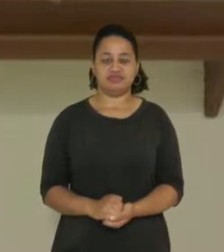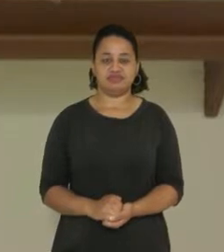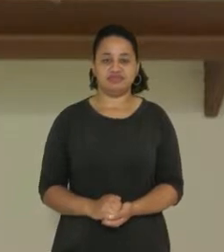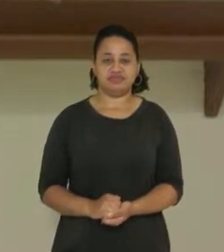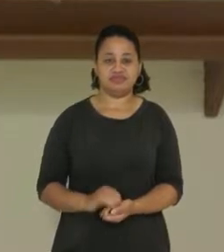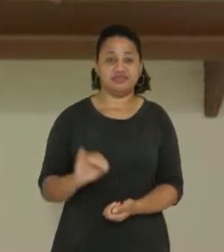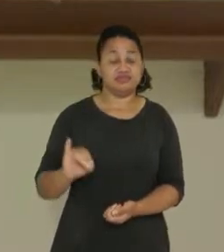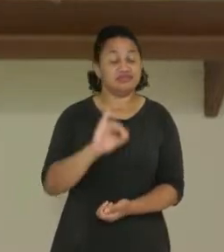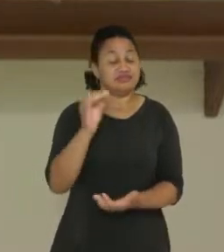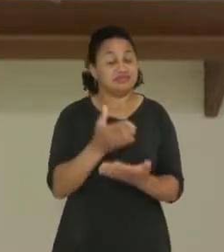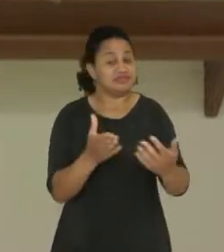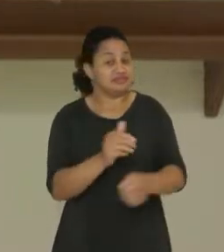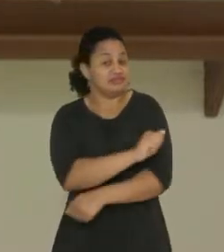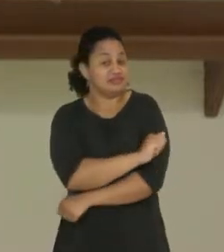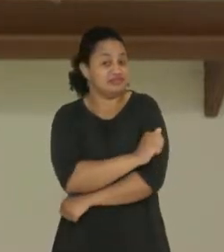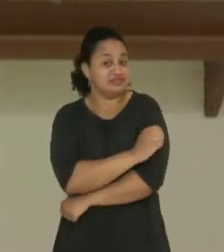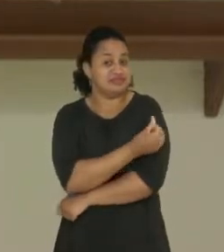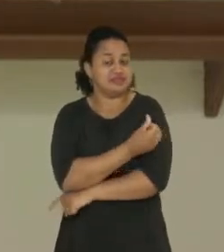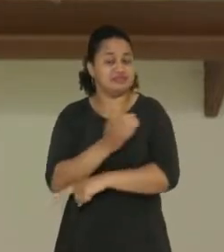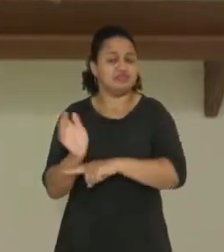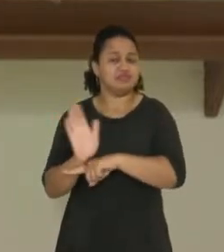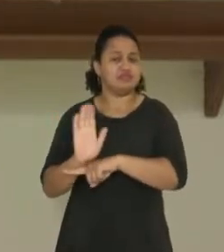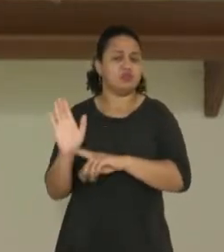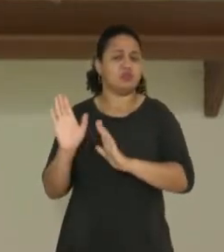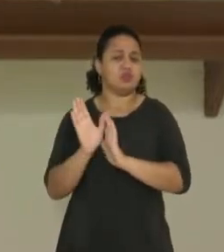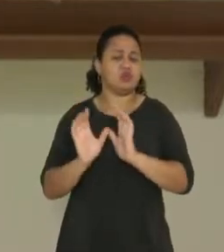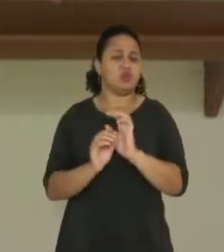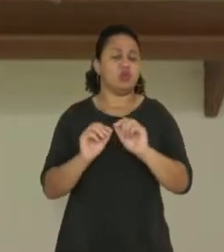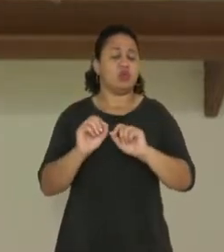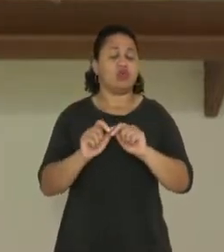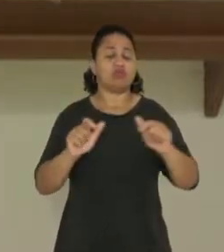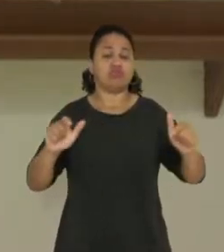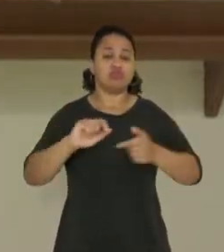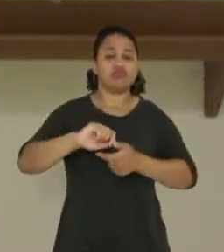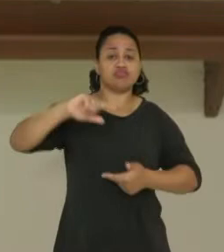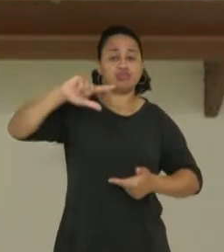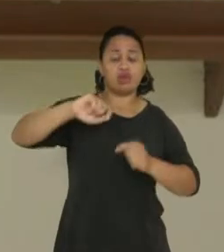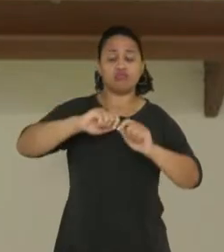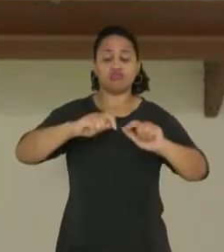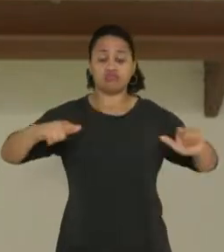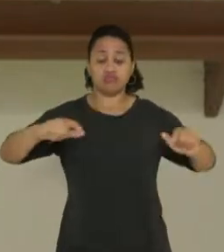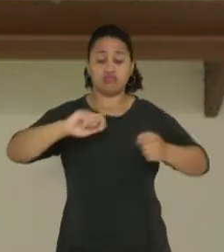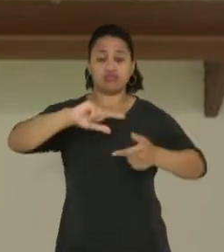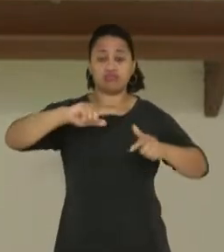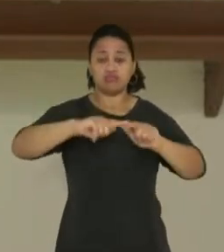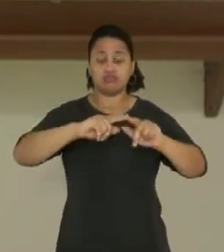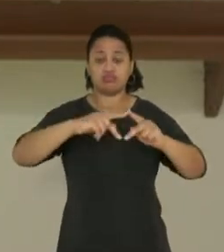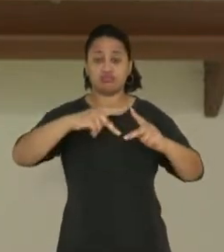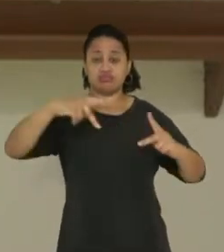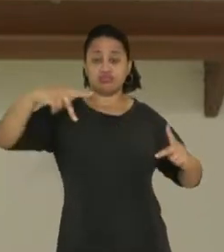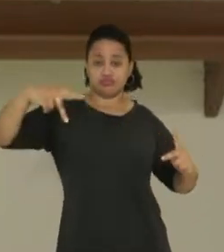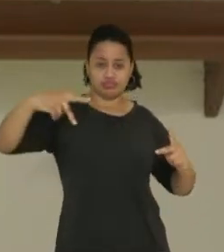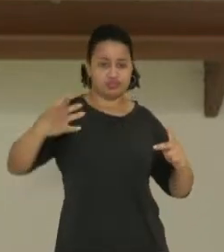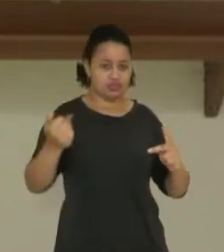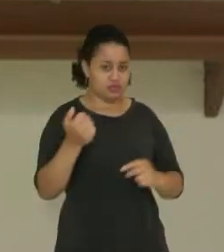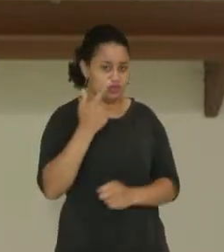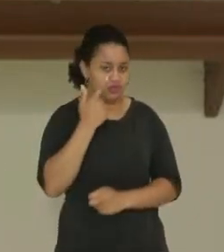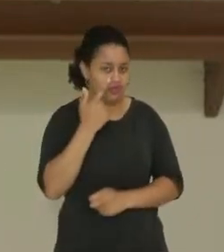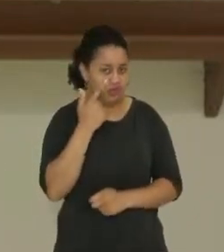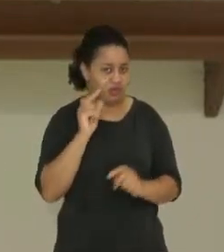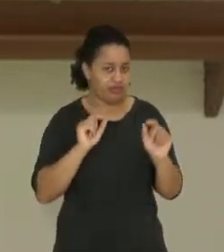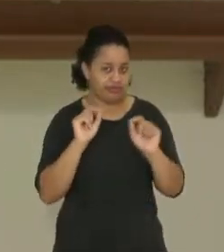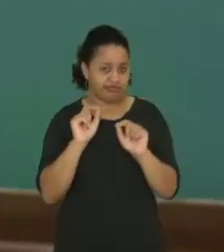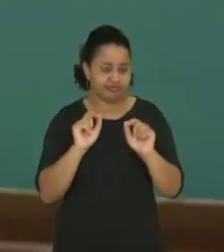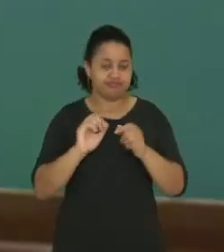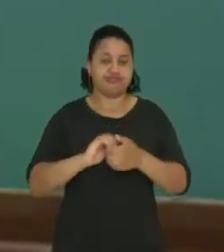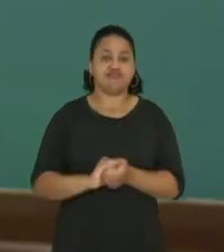Olá, estudantes do sexto ano! Nesse vídeo, nós vamos falar sobre o volume de um bloquinho aí retangular, tá bom? Vamos lá comigo?